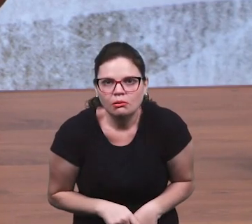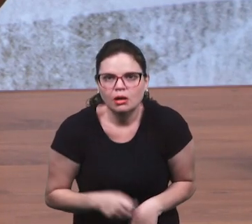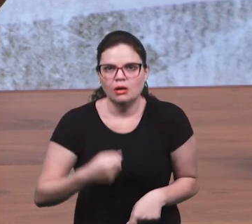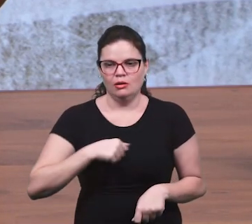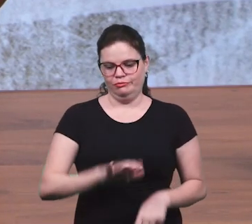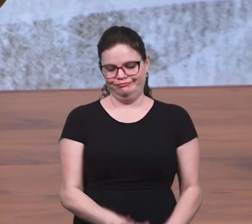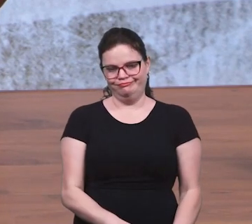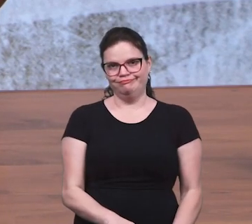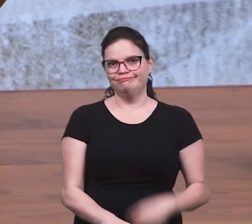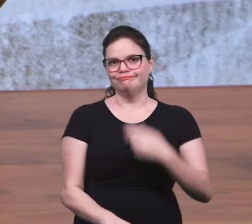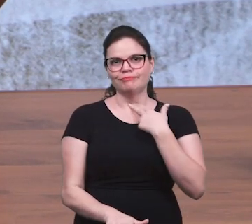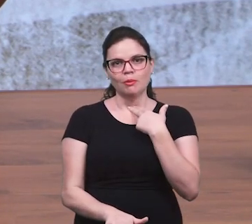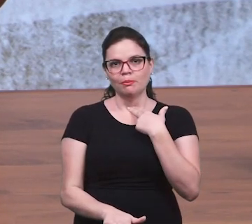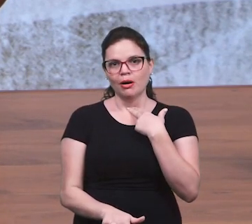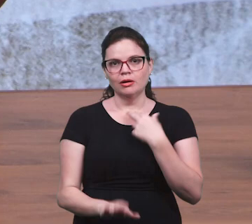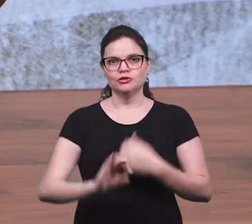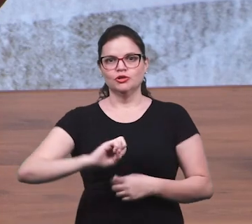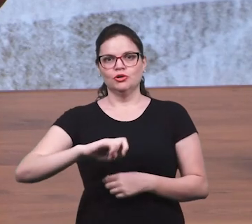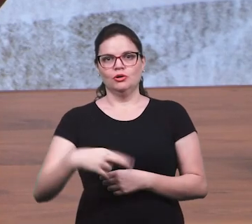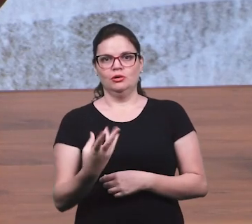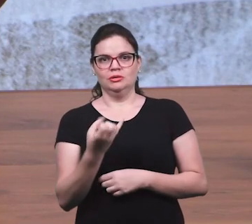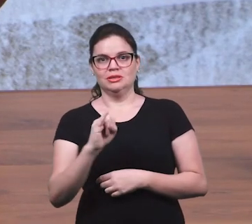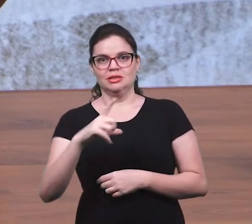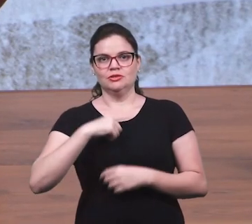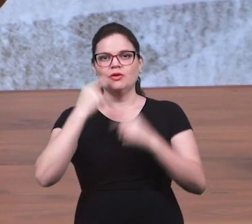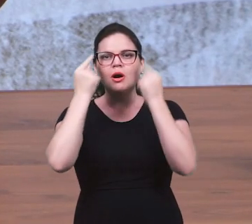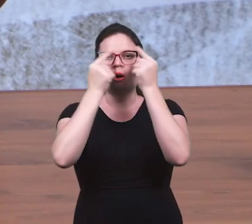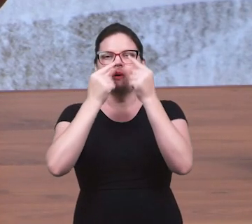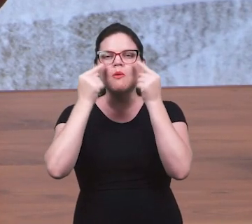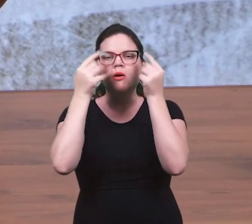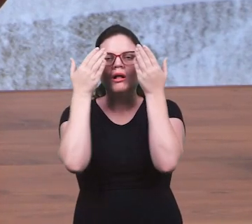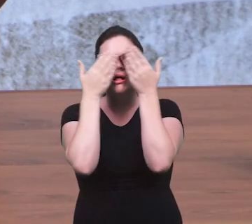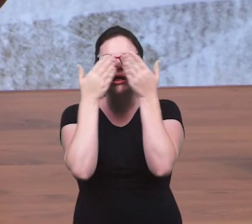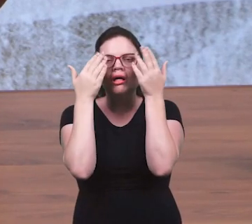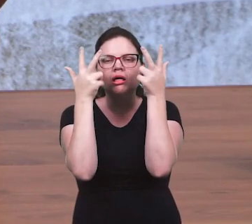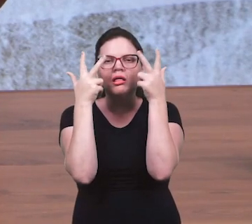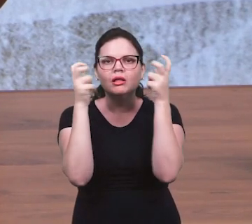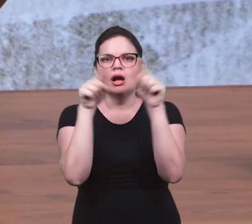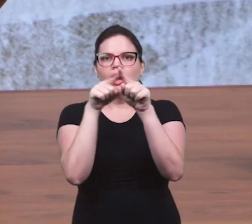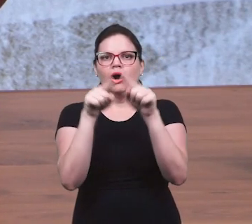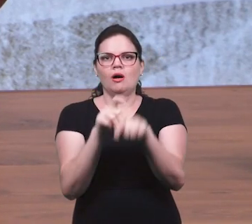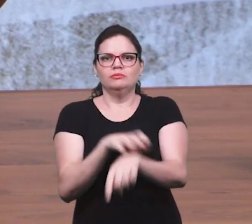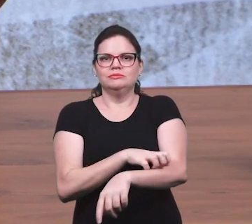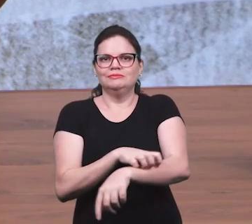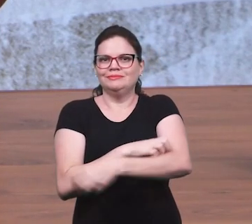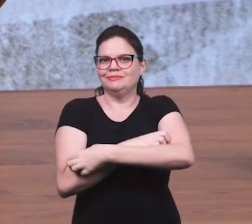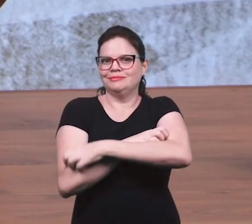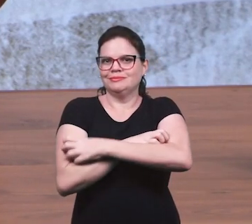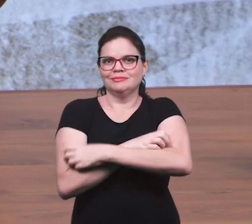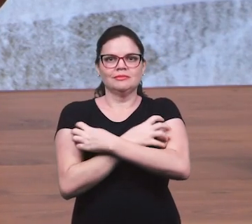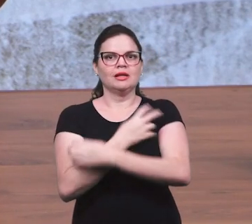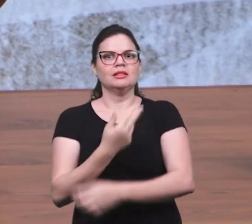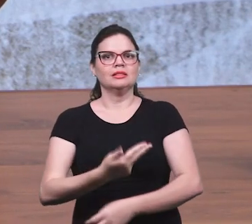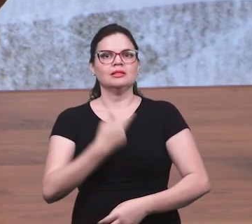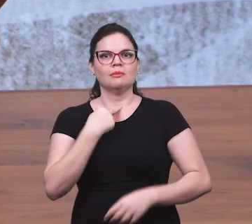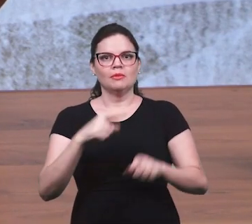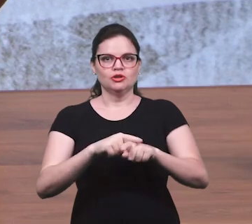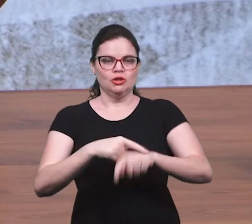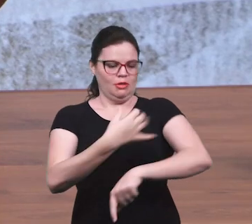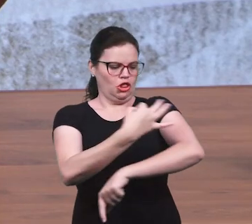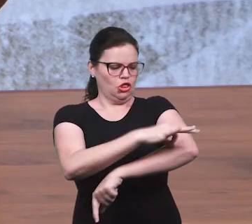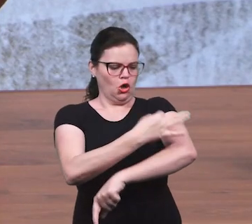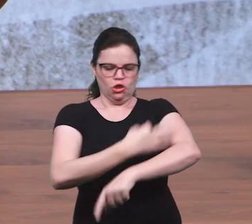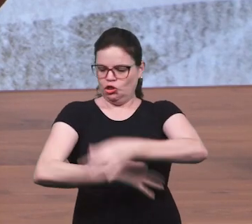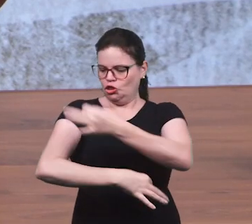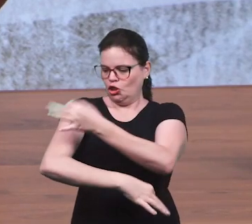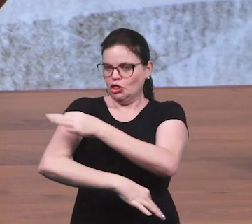anão, ou que tiver belida no olho, ou sarna, ou impingens, ou que